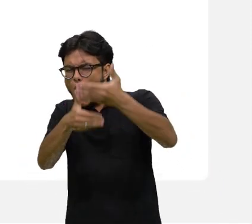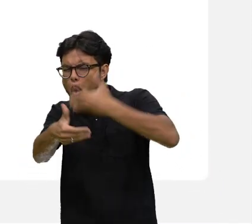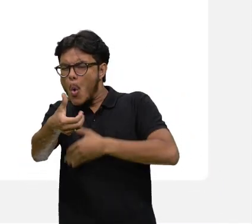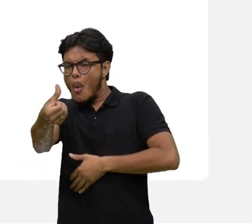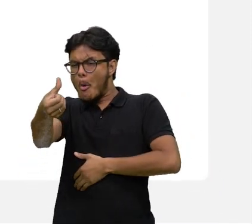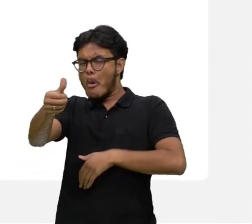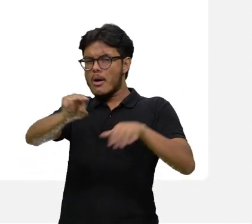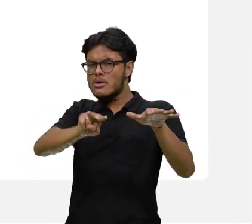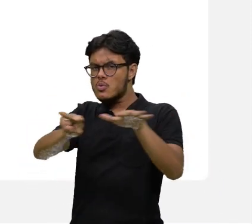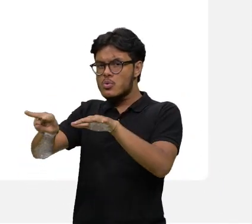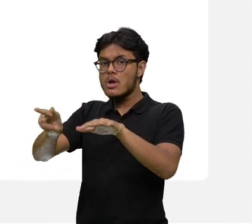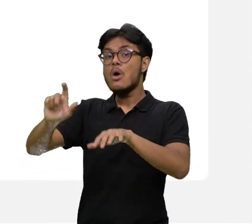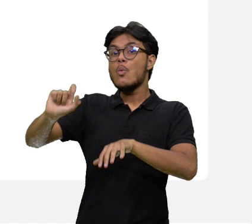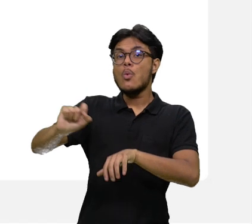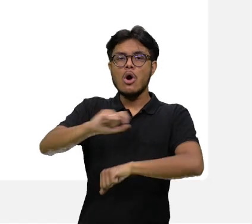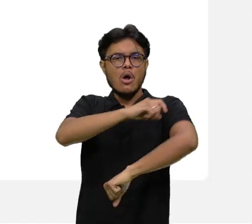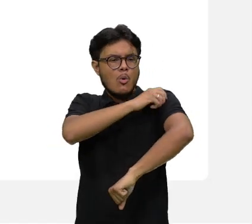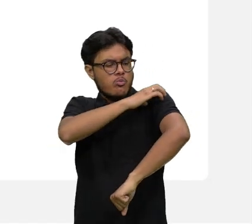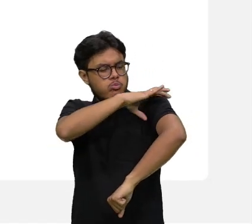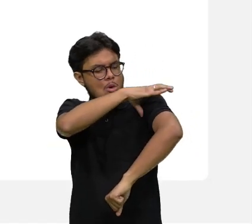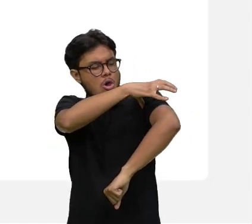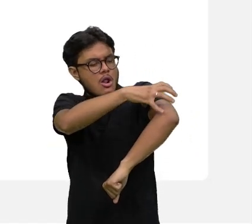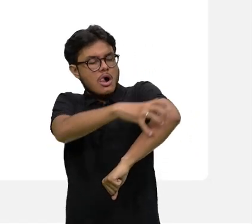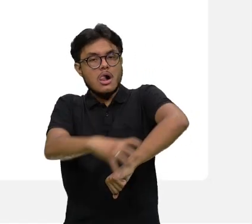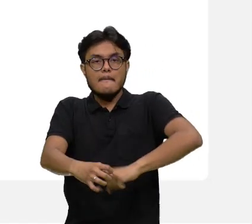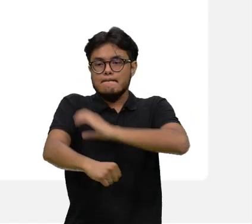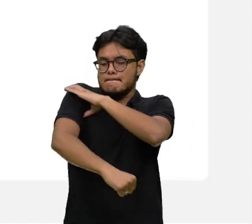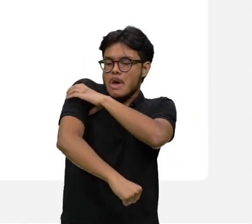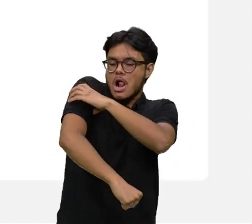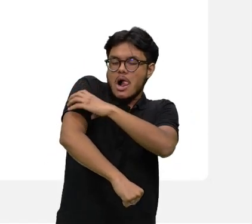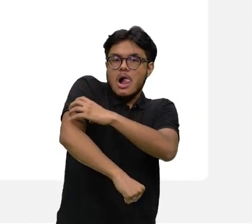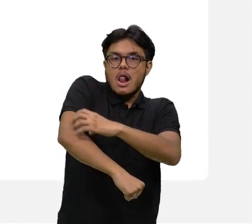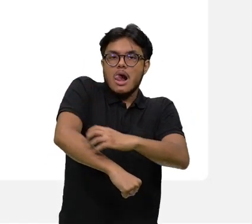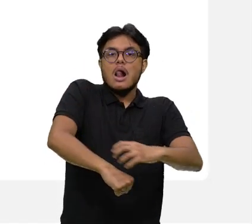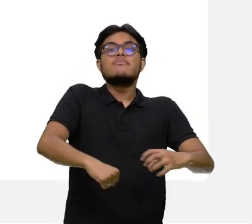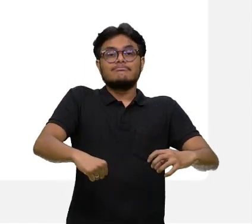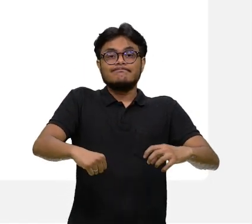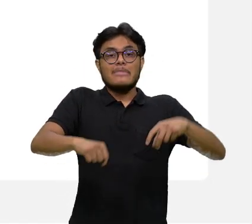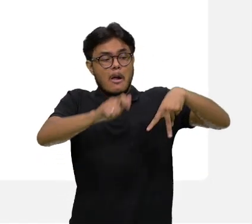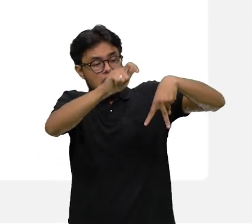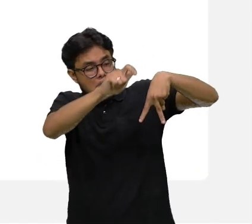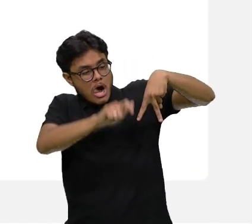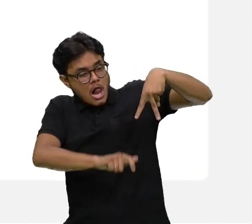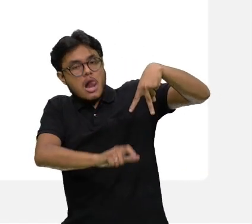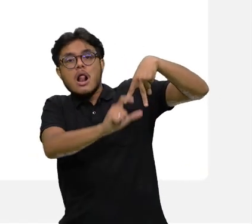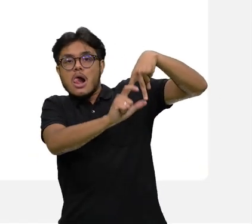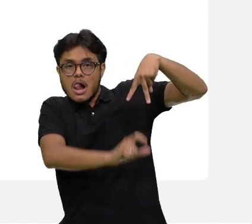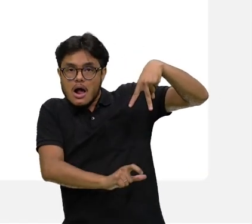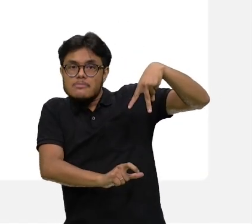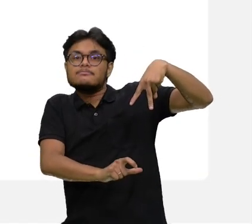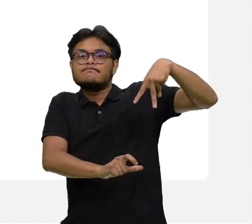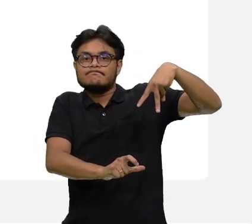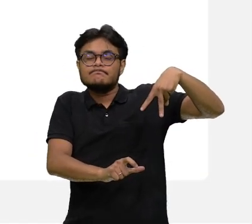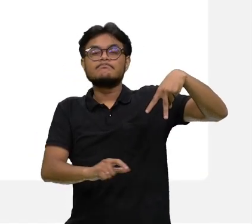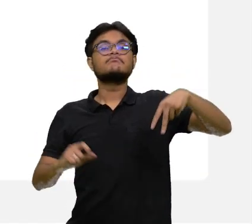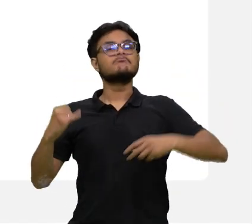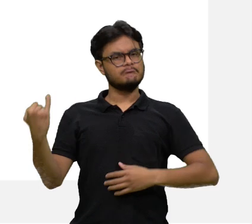membros superiores e inferiores já começam também a se desenvolver. Beleza? Então, essa